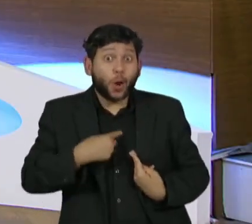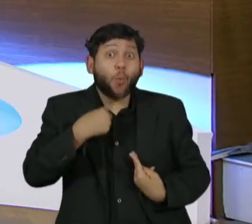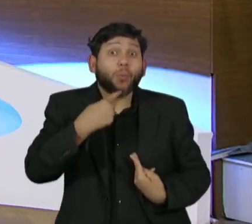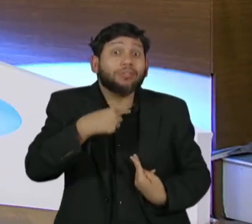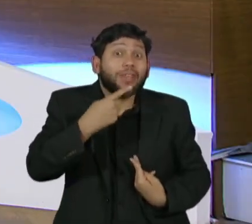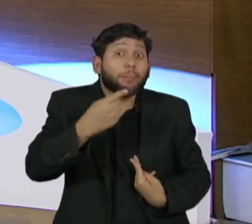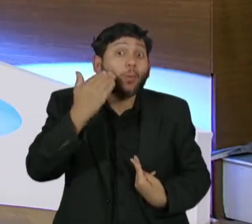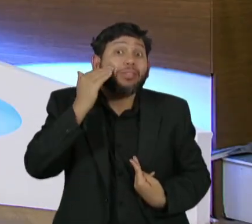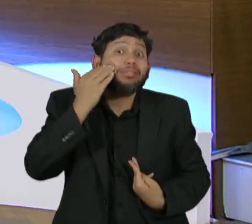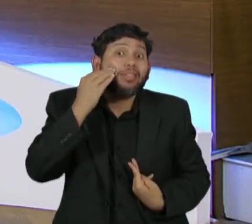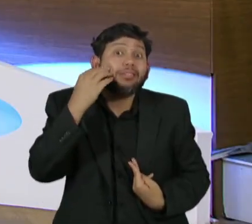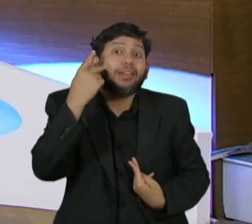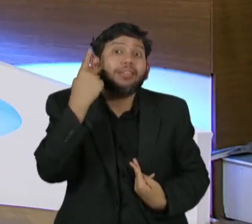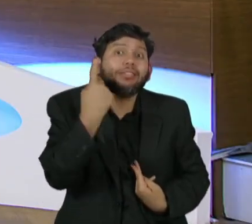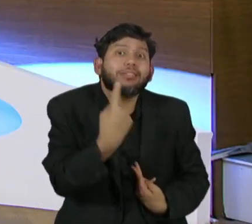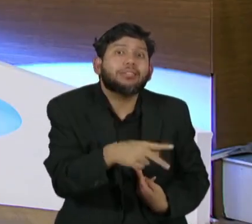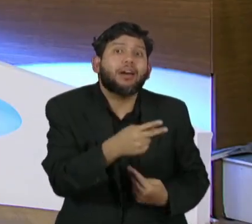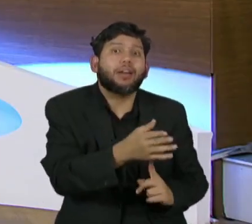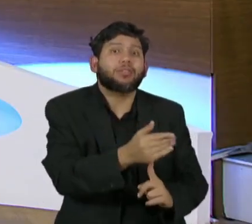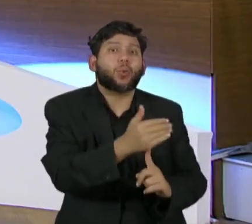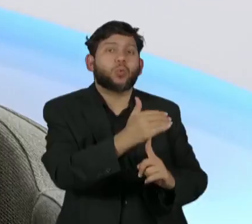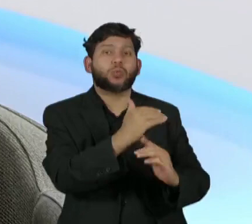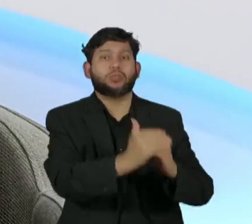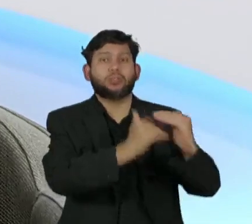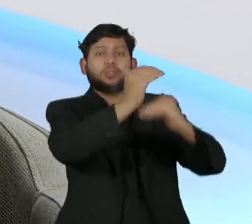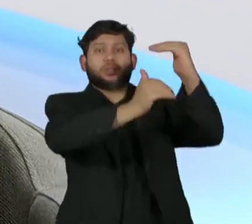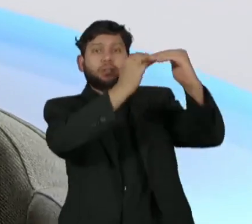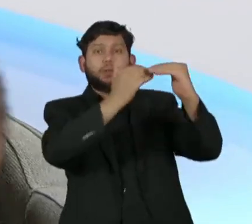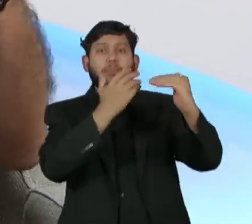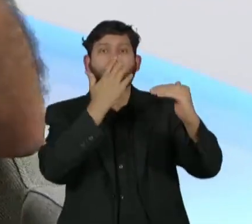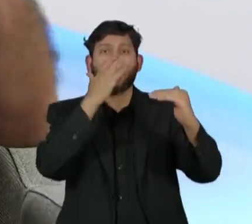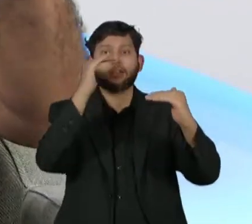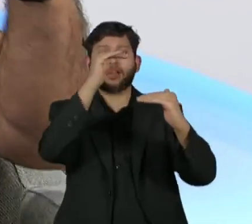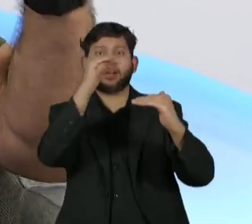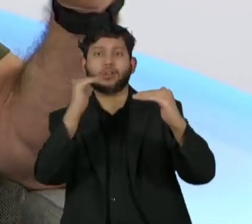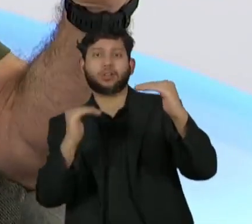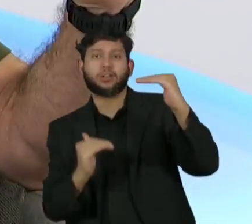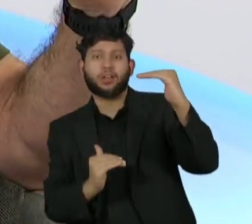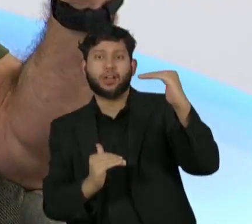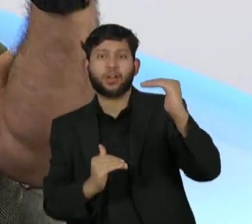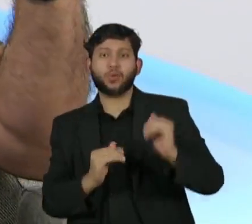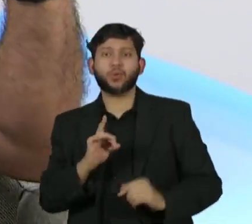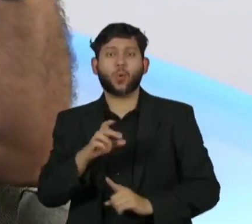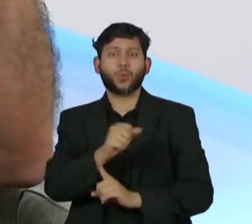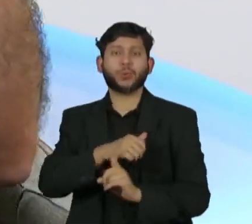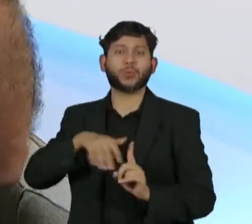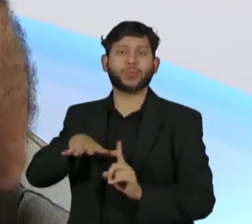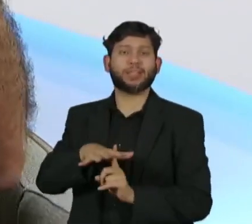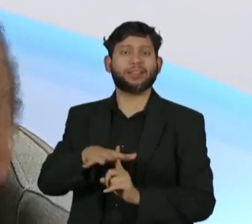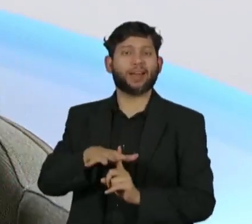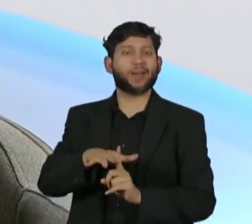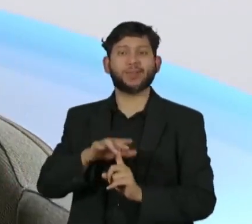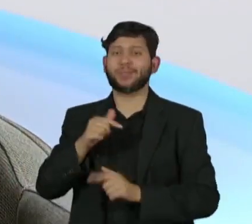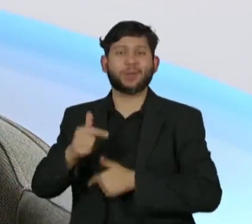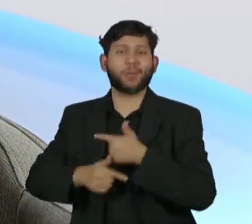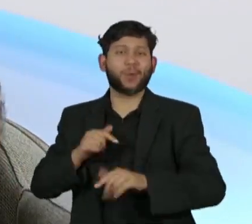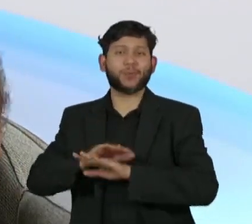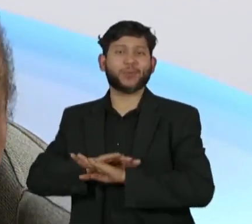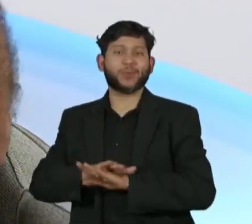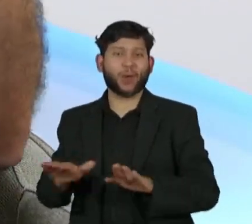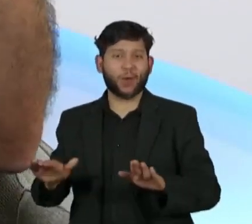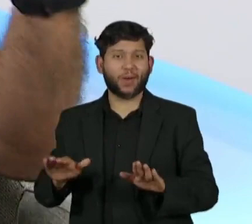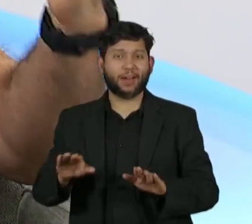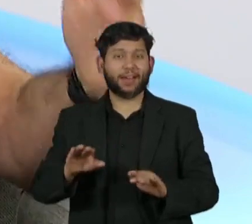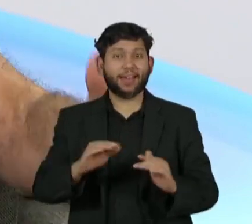a evolução do conhecimento a partir dali Ou seja a gente estaria relegado a funções sociais de segunda classe porque não conseguiríamos